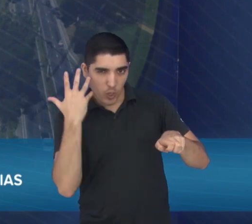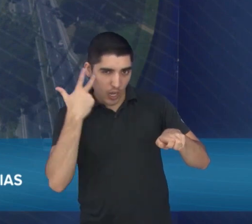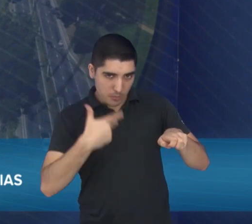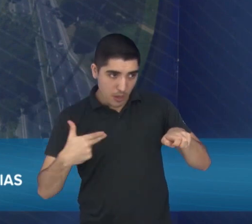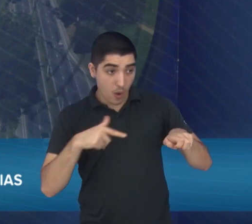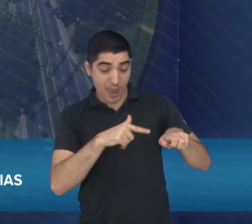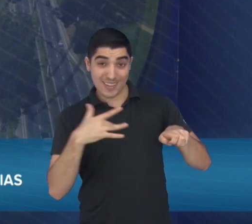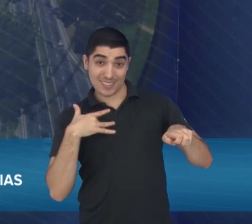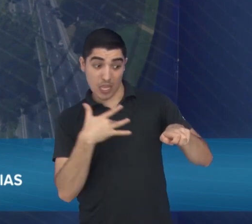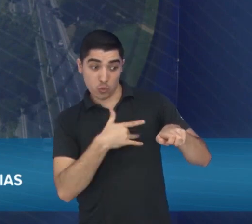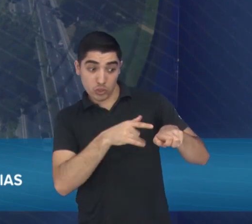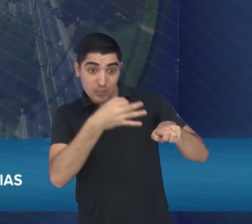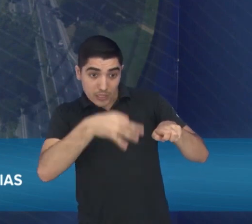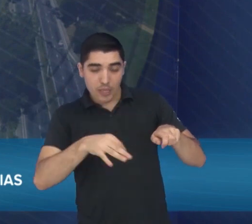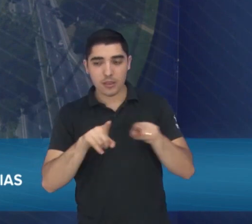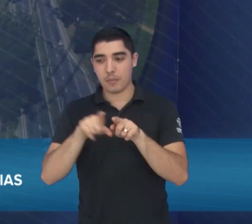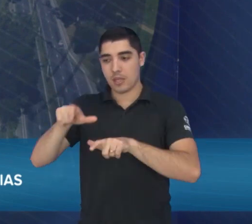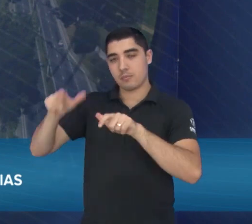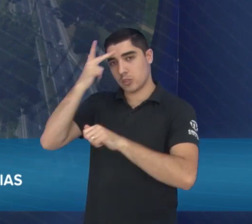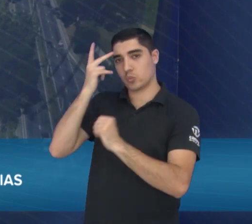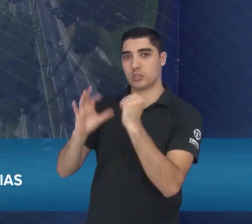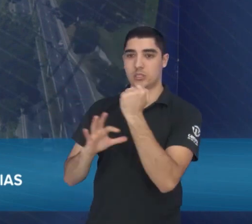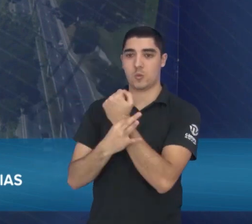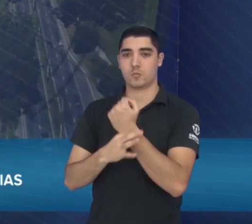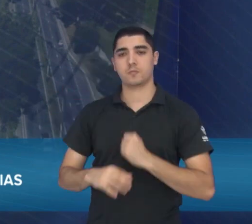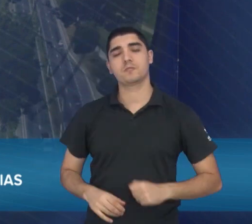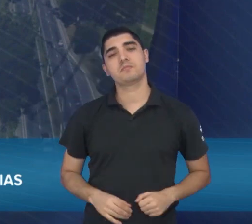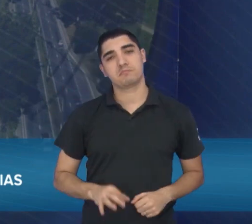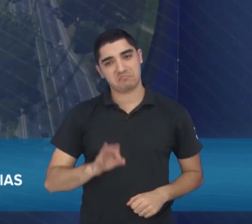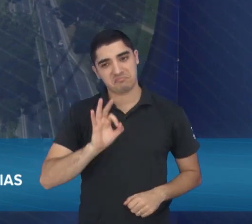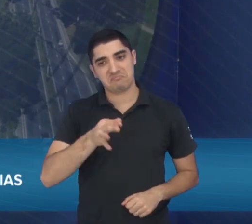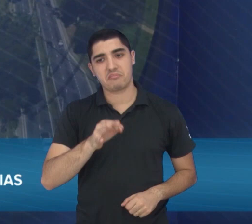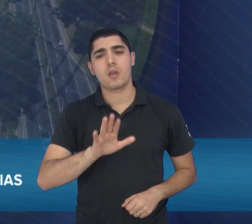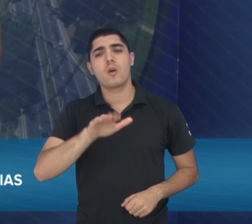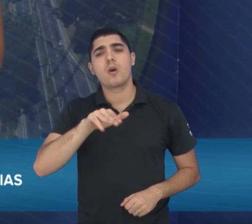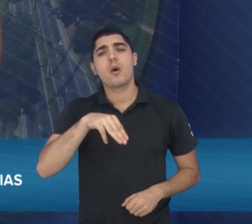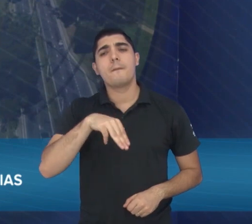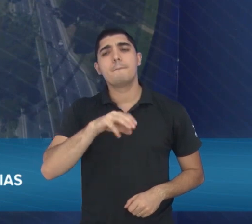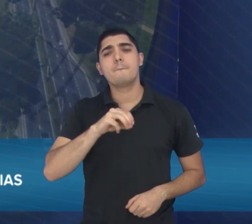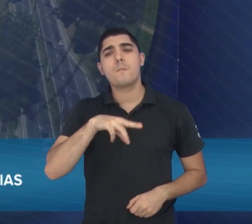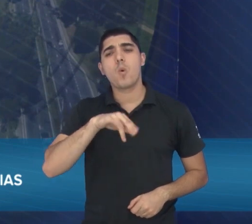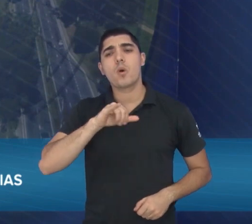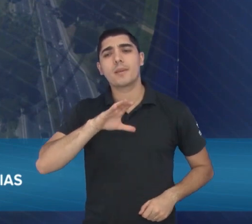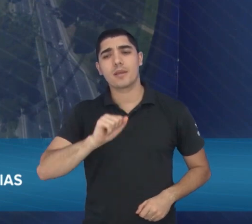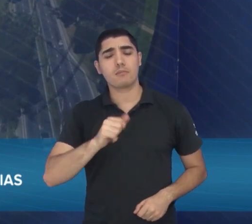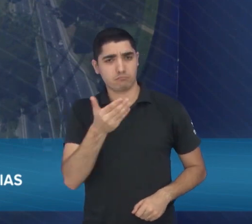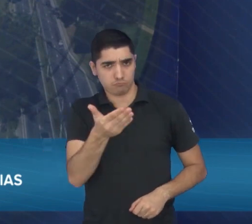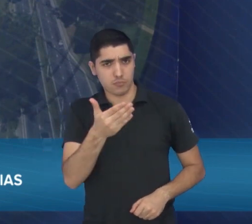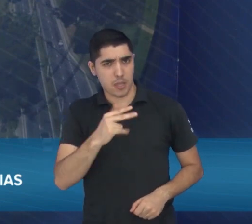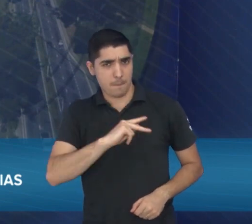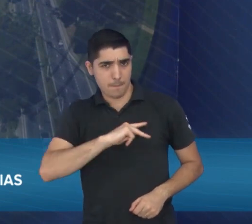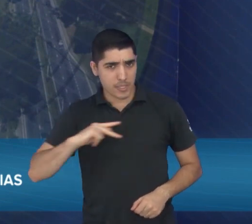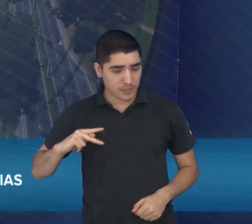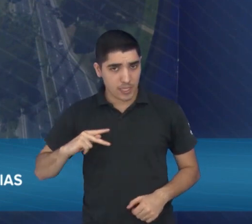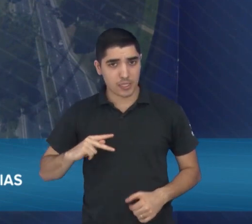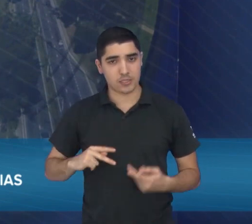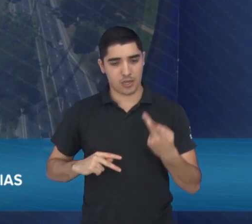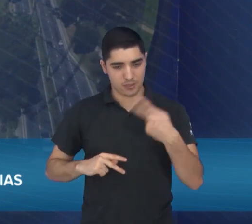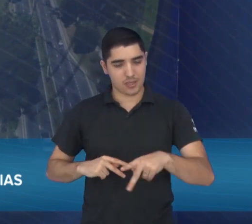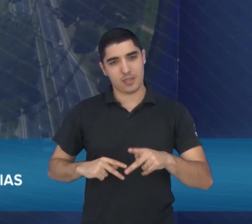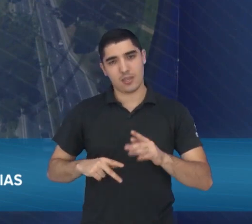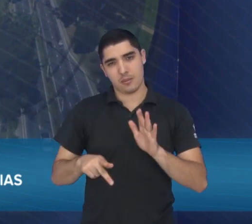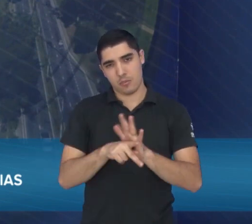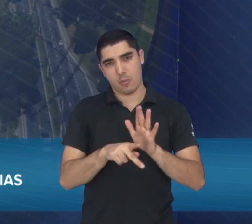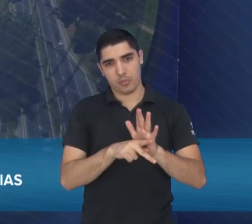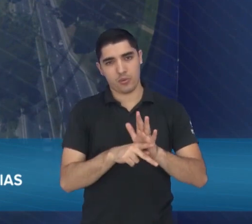dos moradores. Tá certo. Então, Mônica, é você que é presidente da Associação dos Síndicos aqui do Vale do Paraíba, do